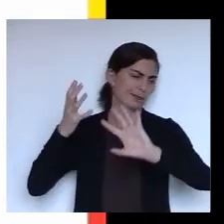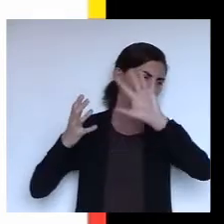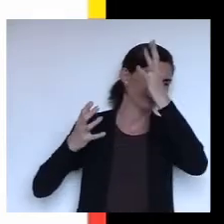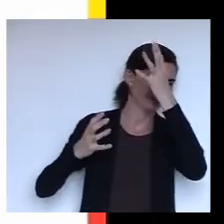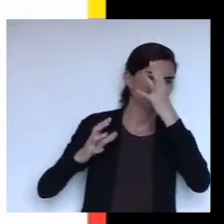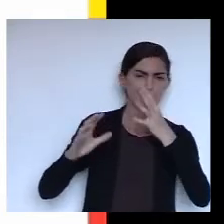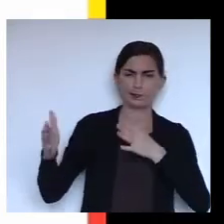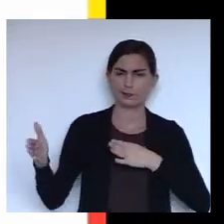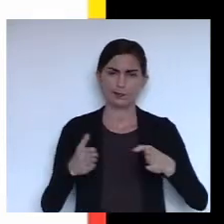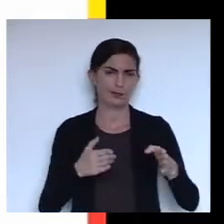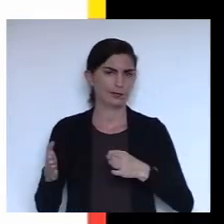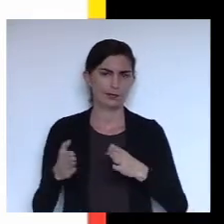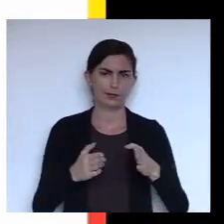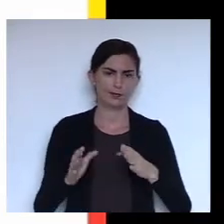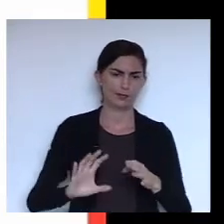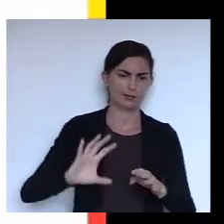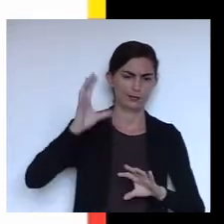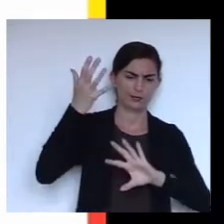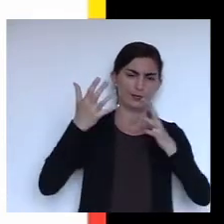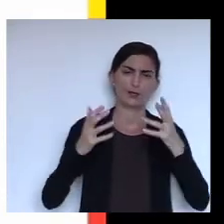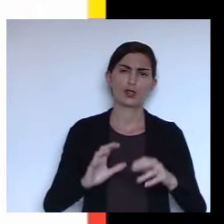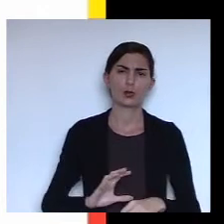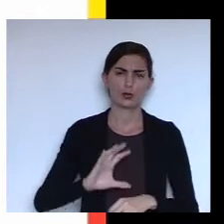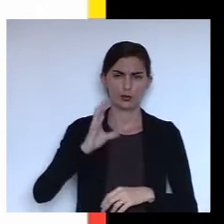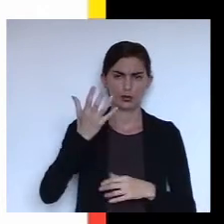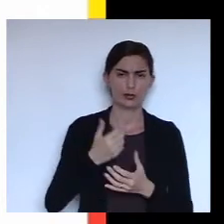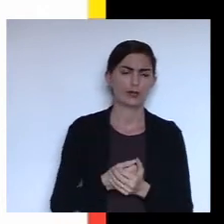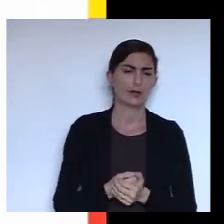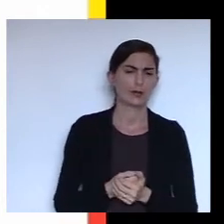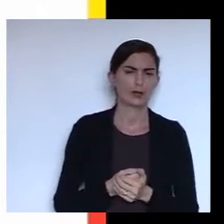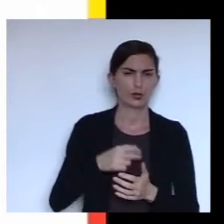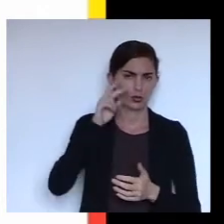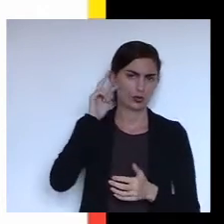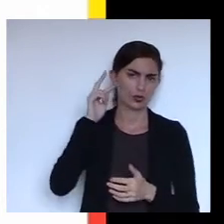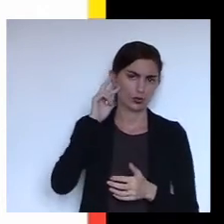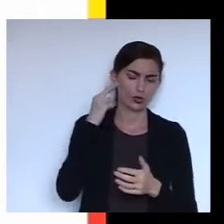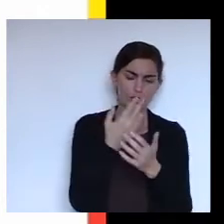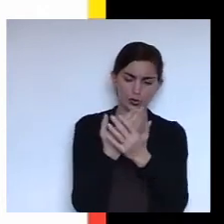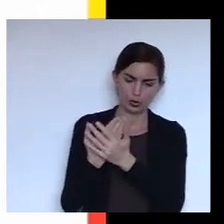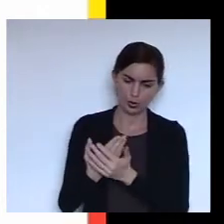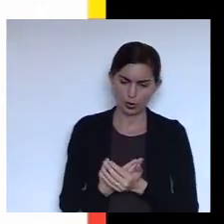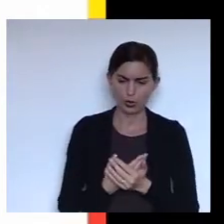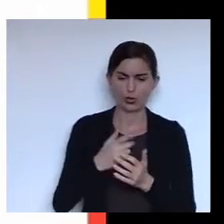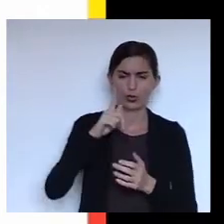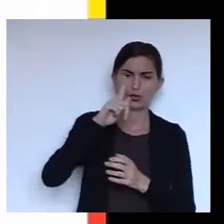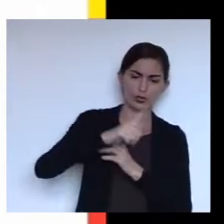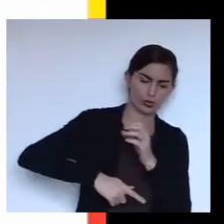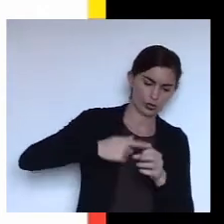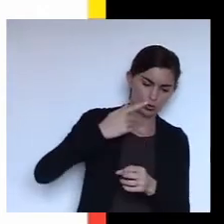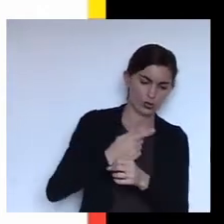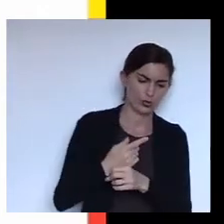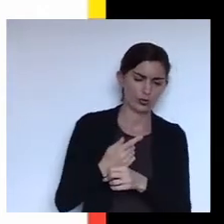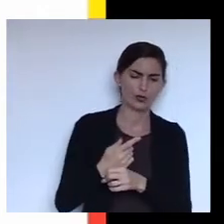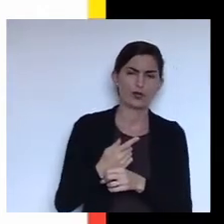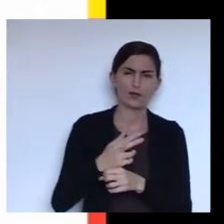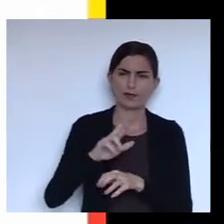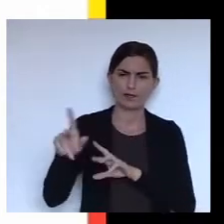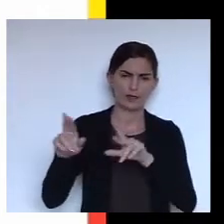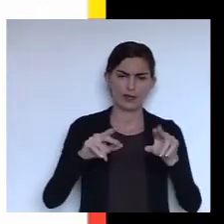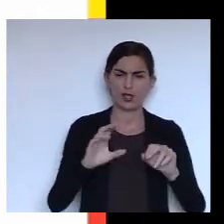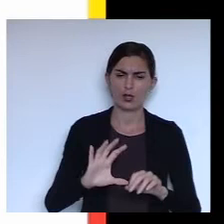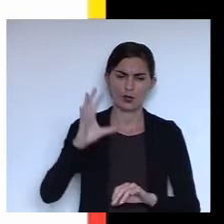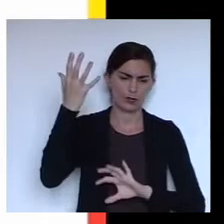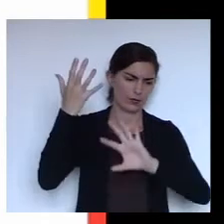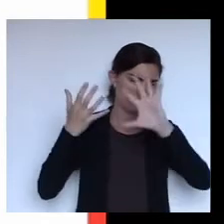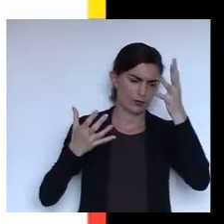tanto no ponto de vista historiográfico quanto geográfico. Várias coisas ruins